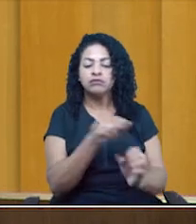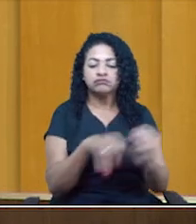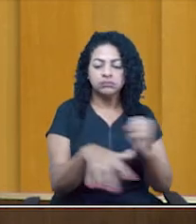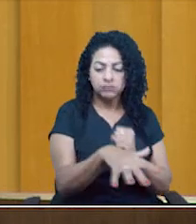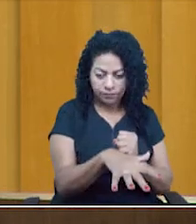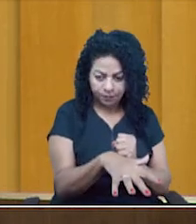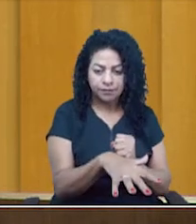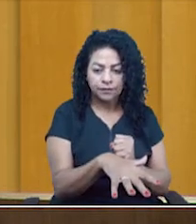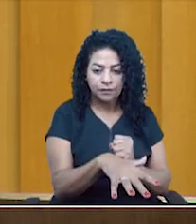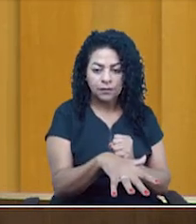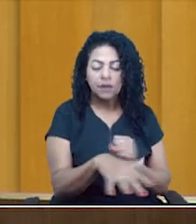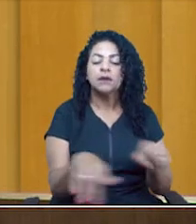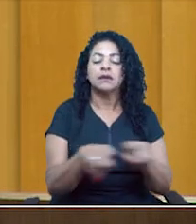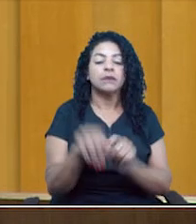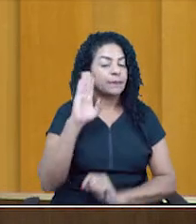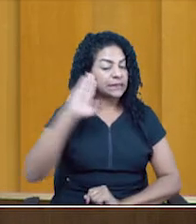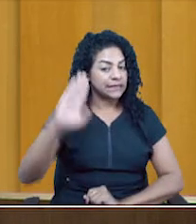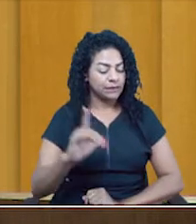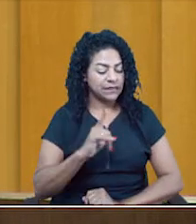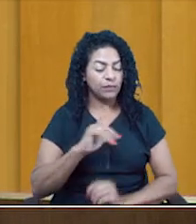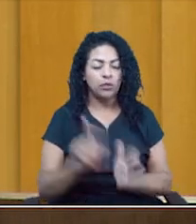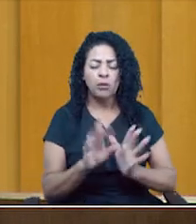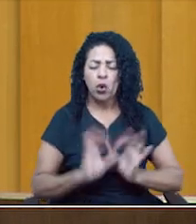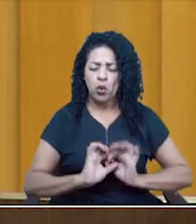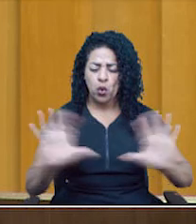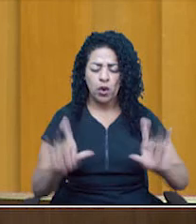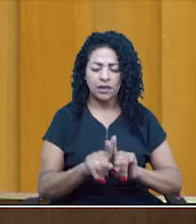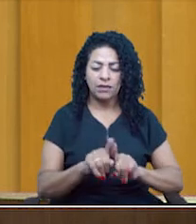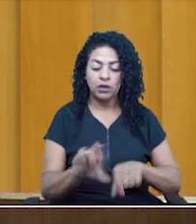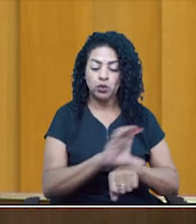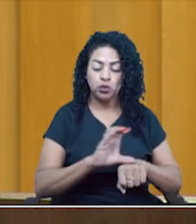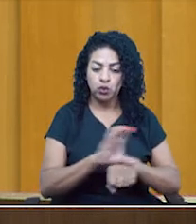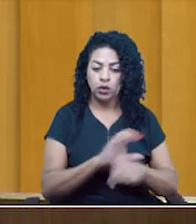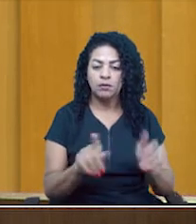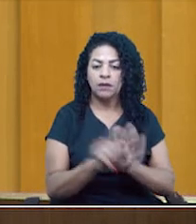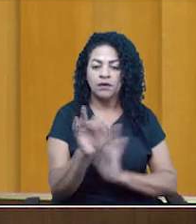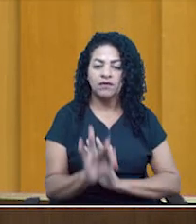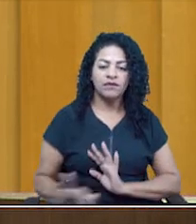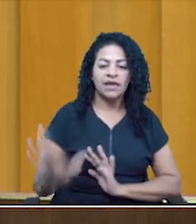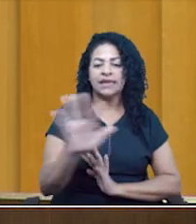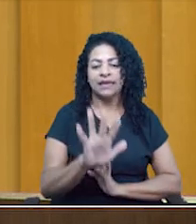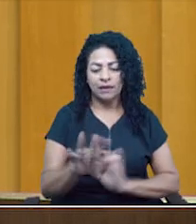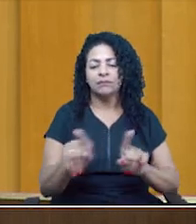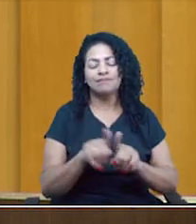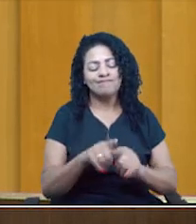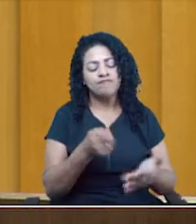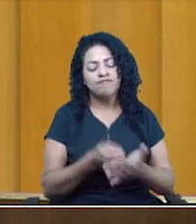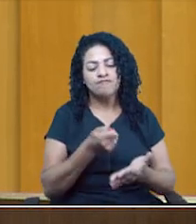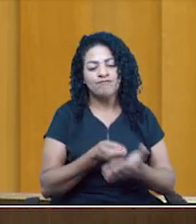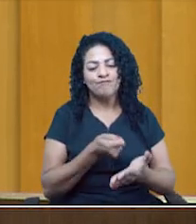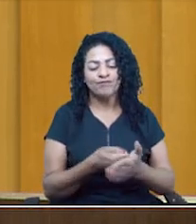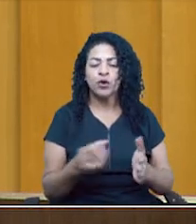princípios democráticos previstos na Constituição Federal e esses princípios exigem que seja dada a